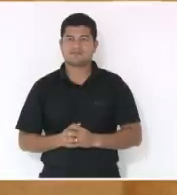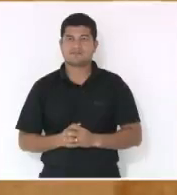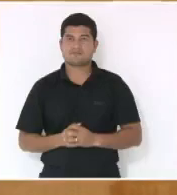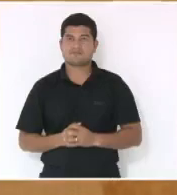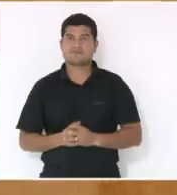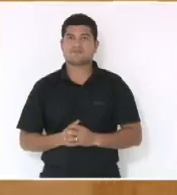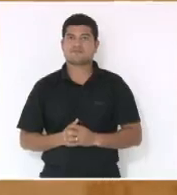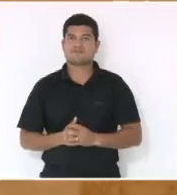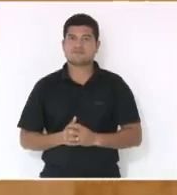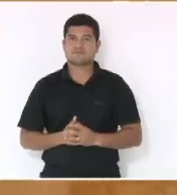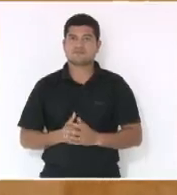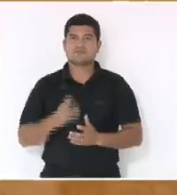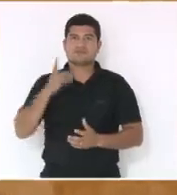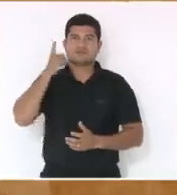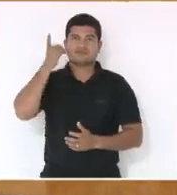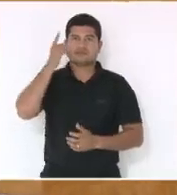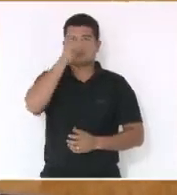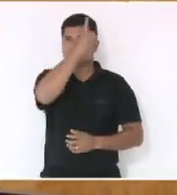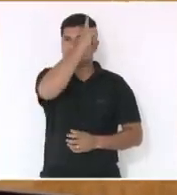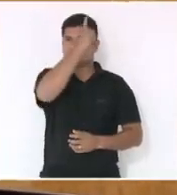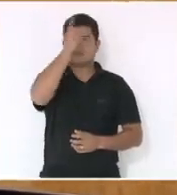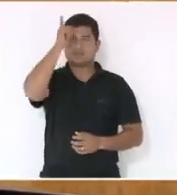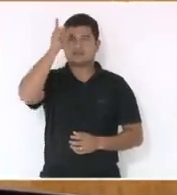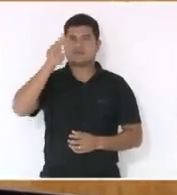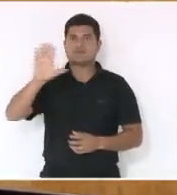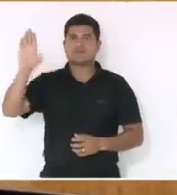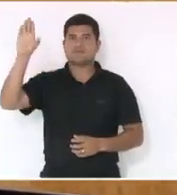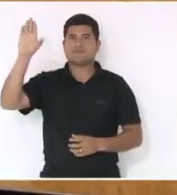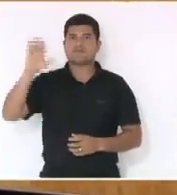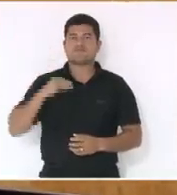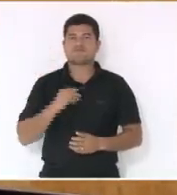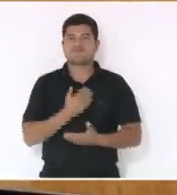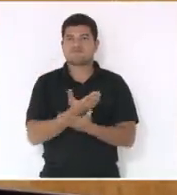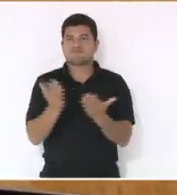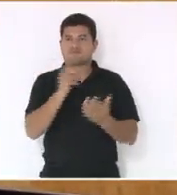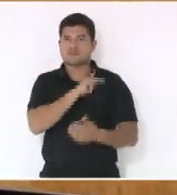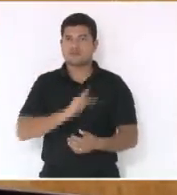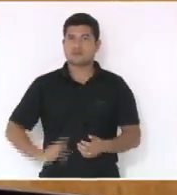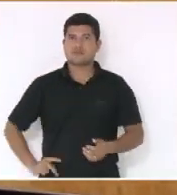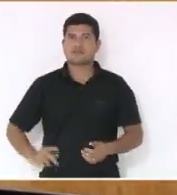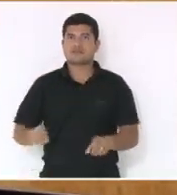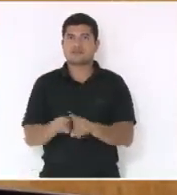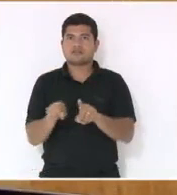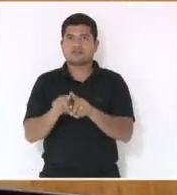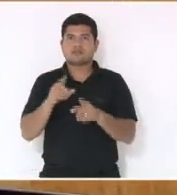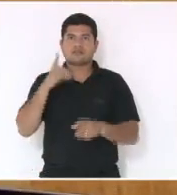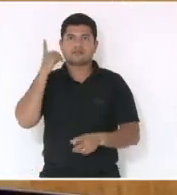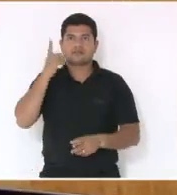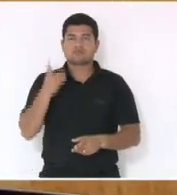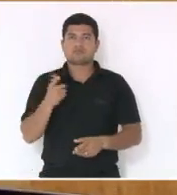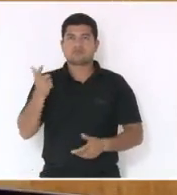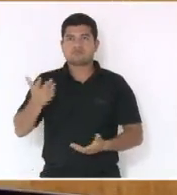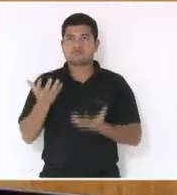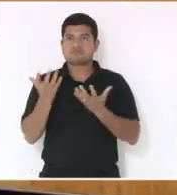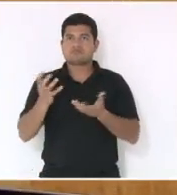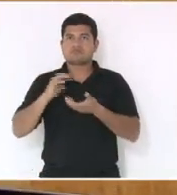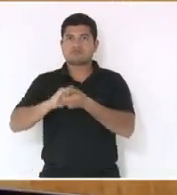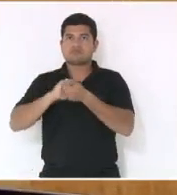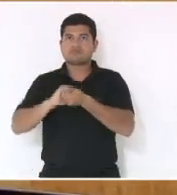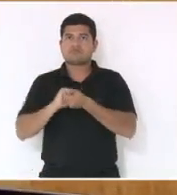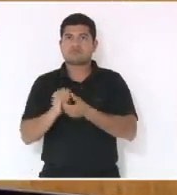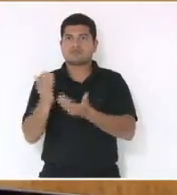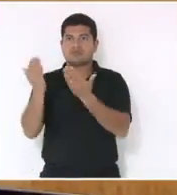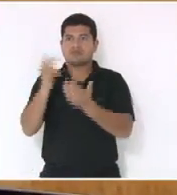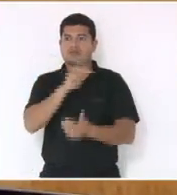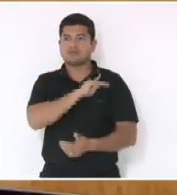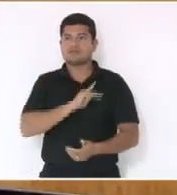Com a palavra, o deputado Gabriel Ribeiro. Senhor presidente, senhores deputados, eu quero aqui cumprimentar ao presidente da Fundação Cultural de